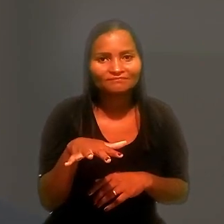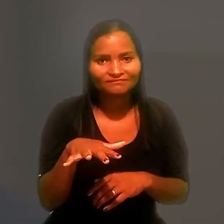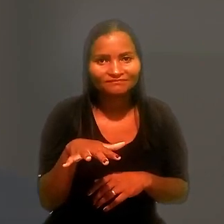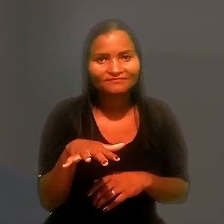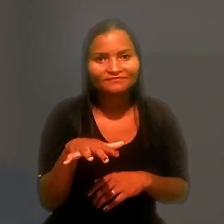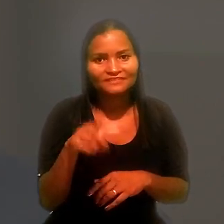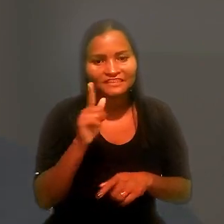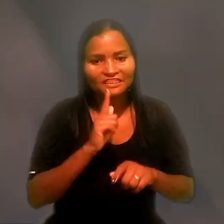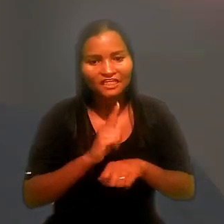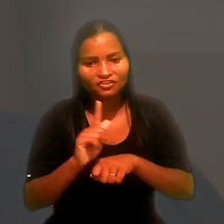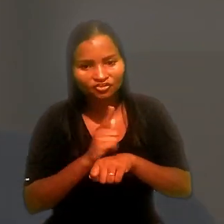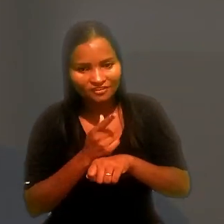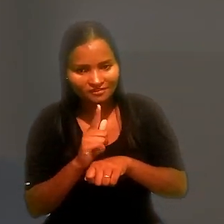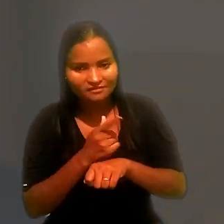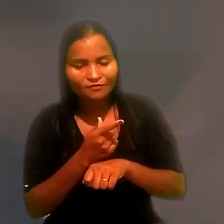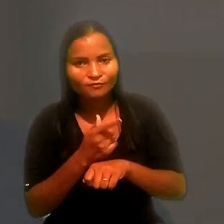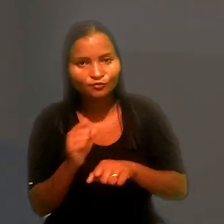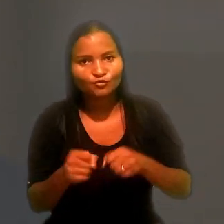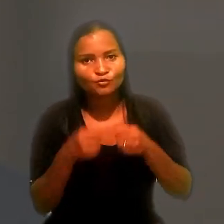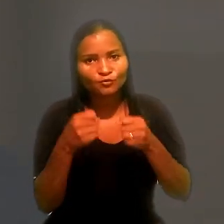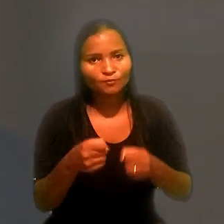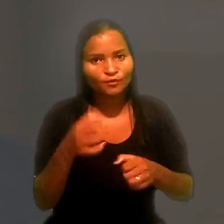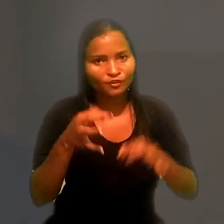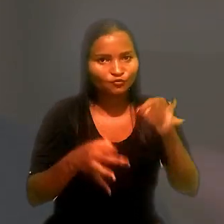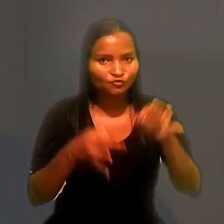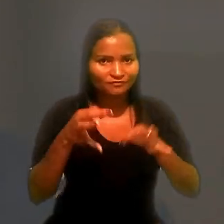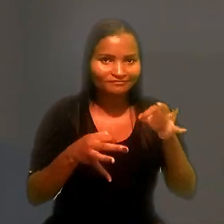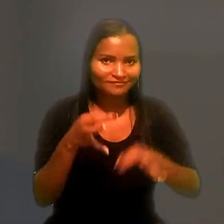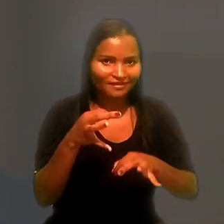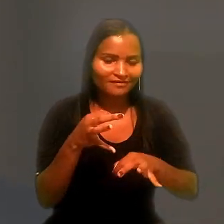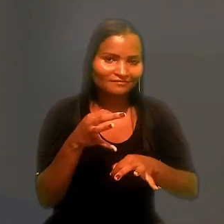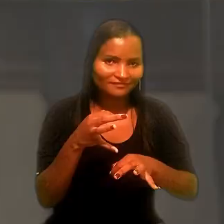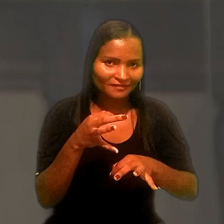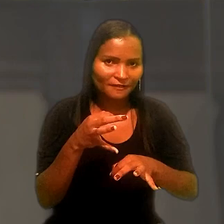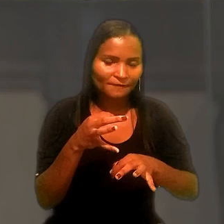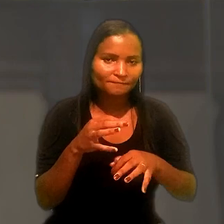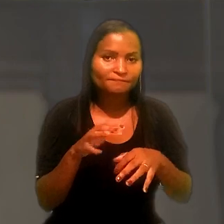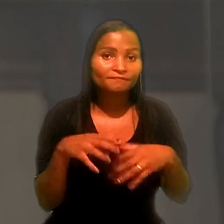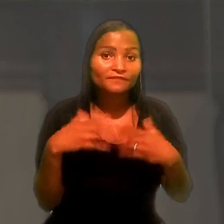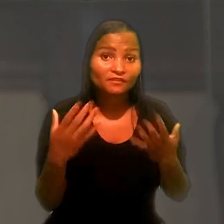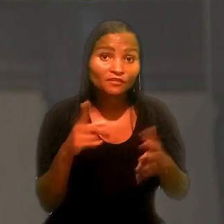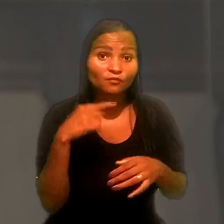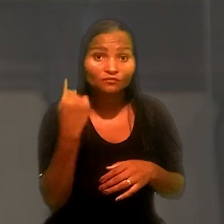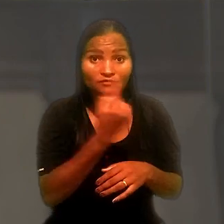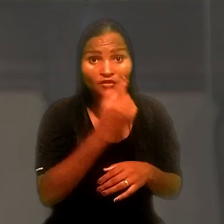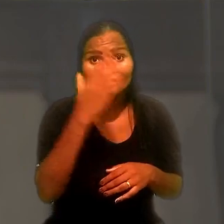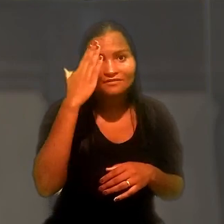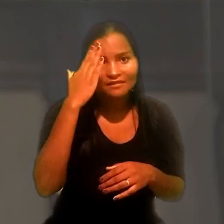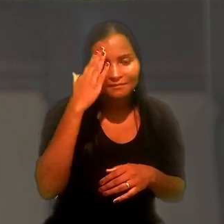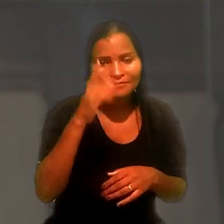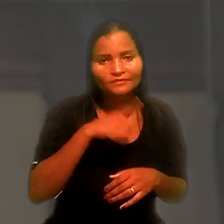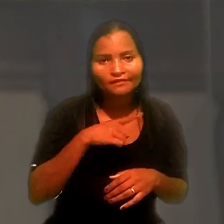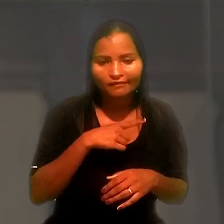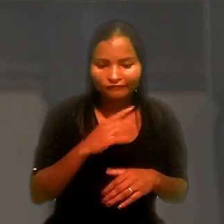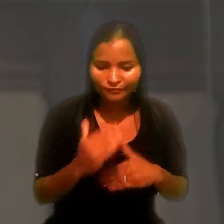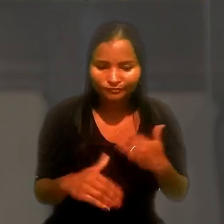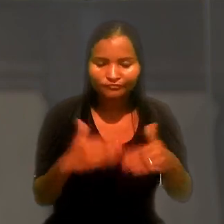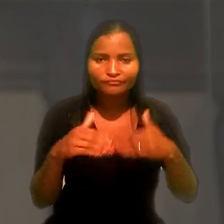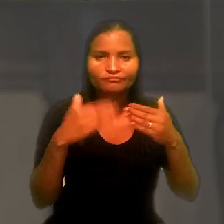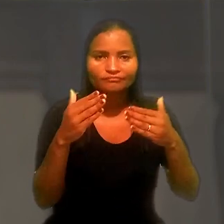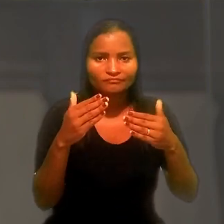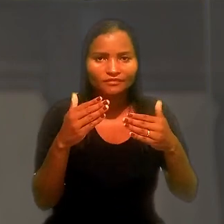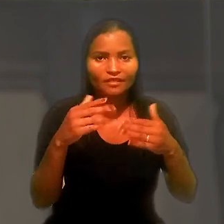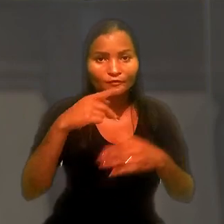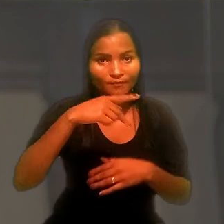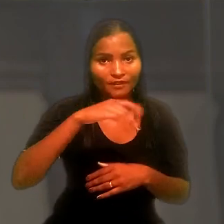órgão da gestão do Poder Judiciário, fundamentalmente. Né? Então, nós sabemos que houve uma grande